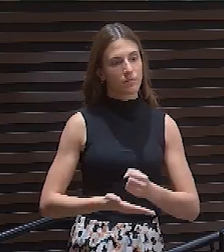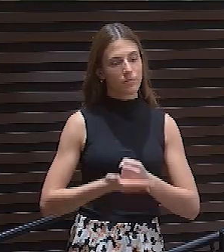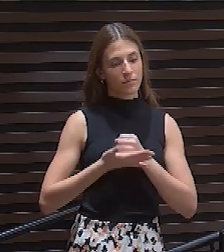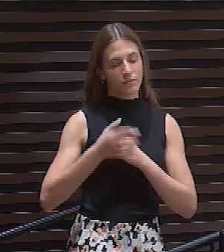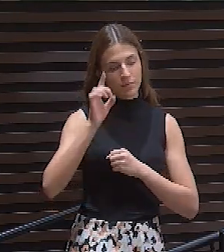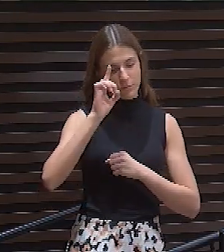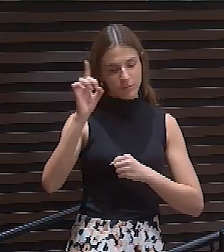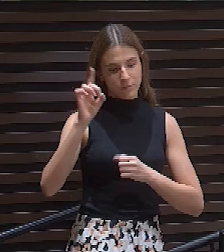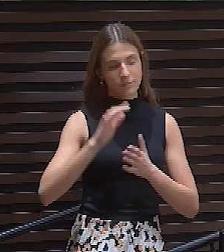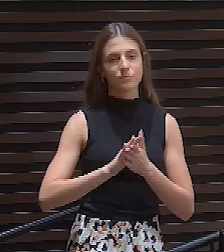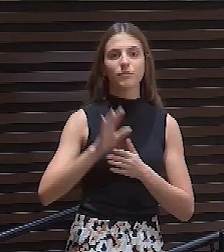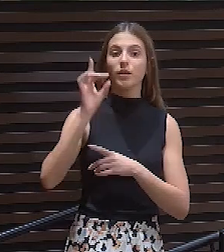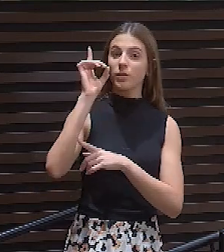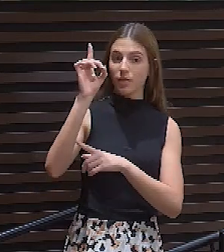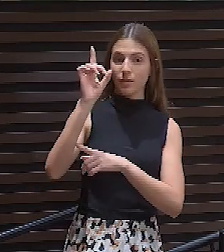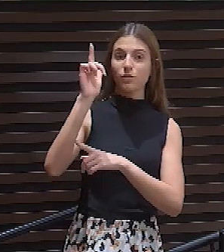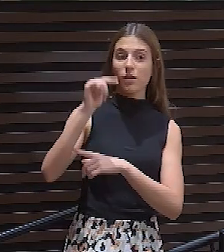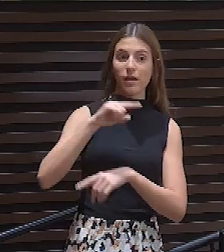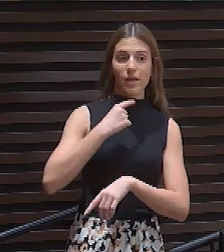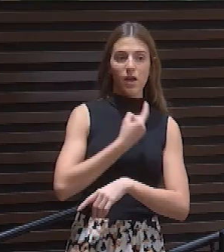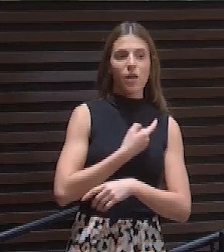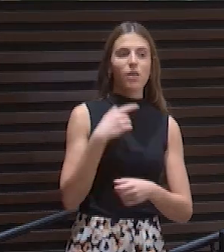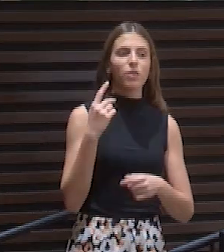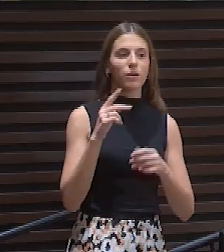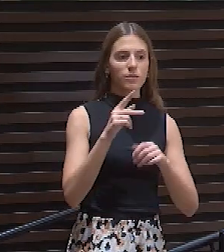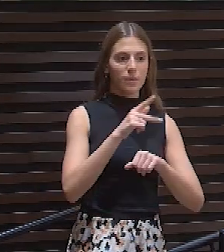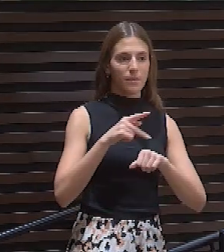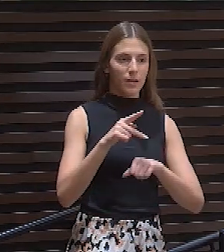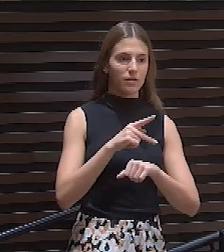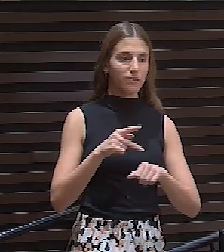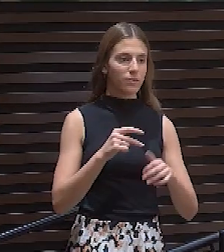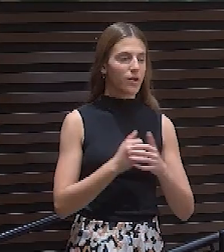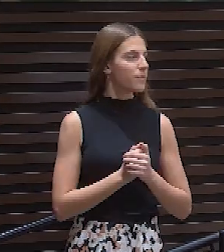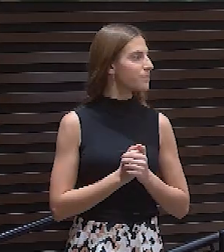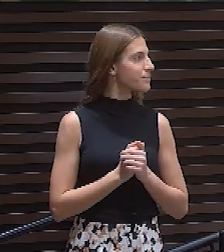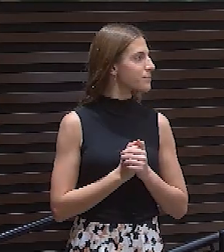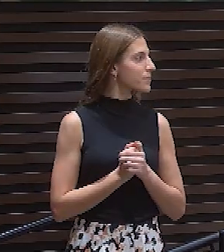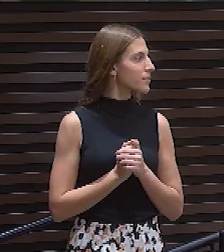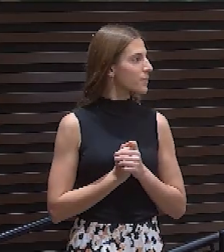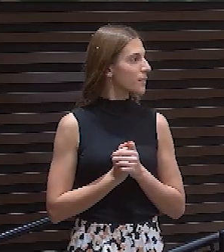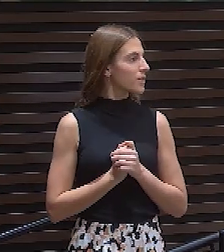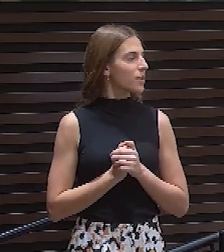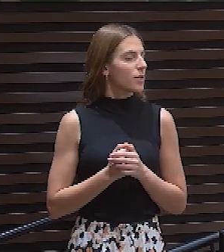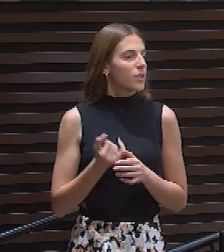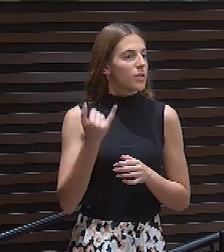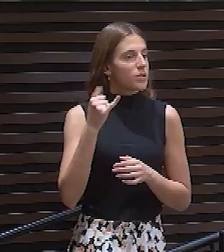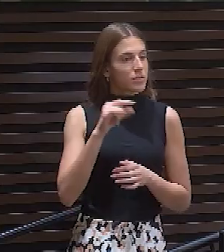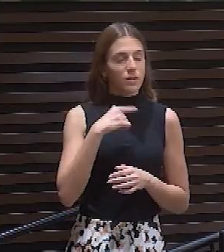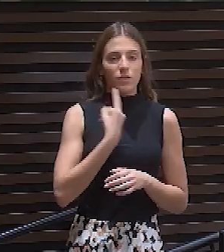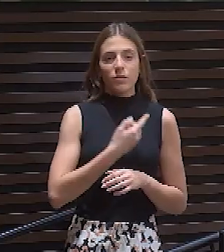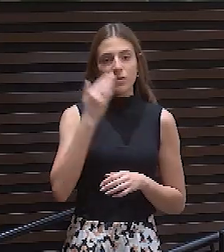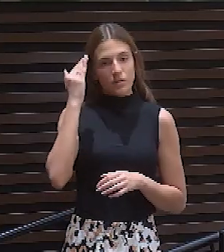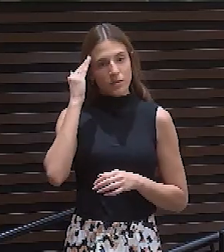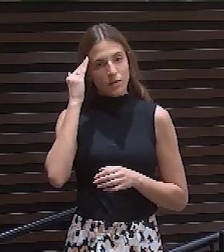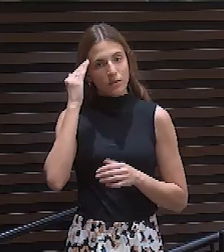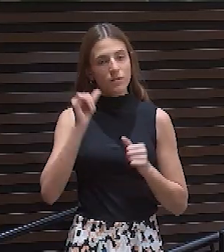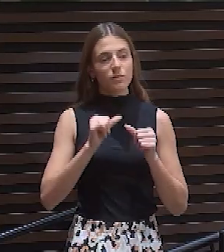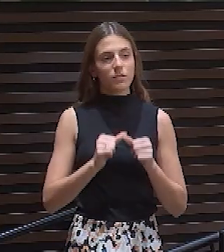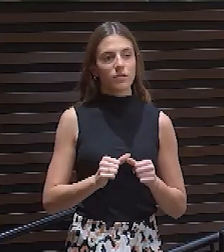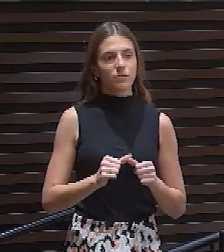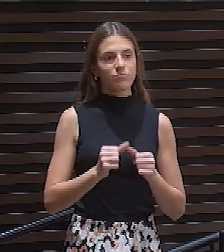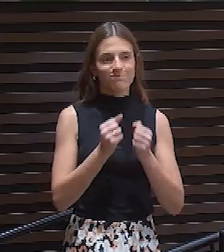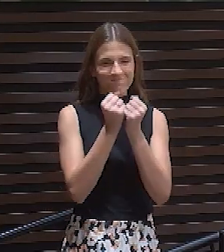divina. Ele é a nossa Páscoa. Ah, se nós entendêssemos isso, seria tão bom, não